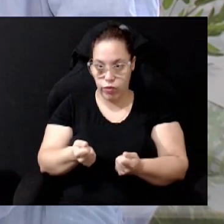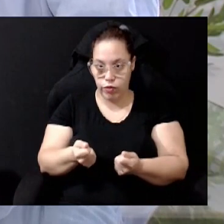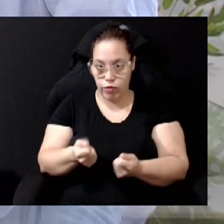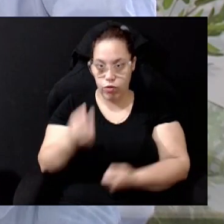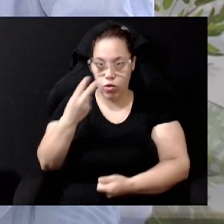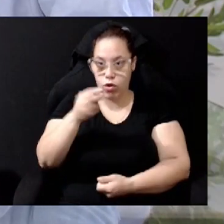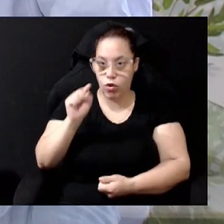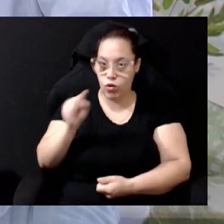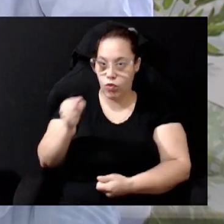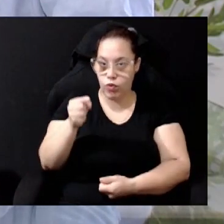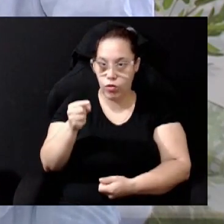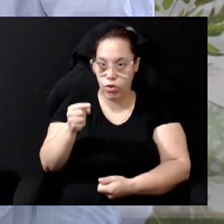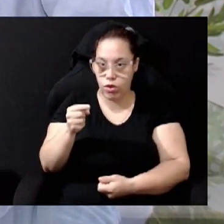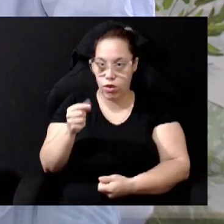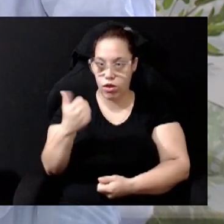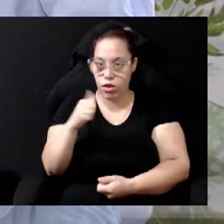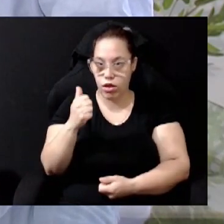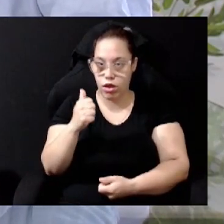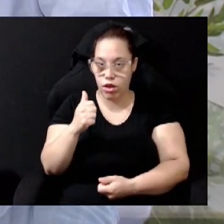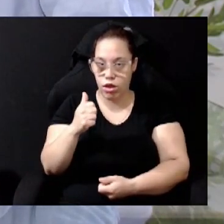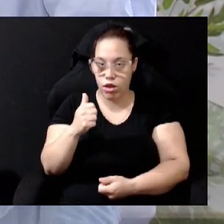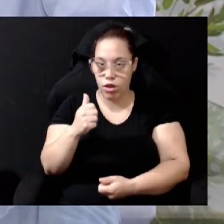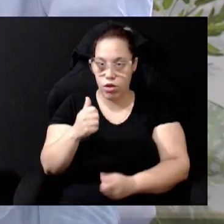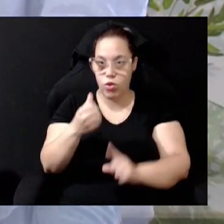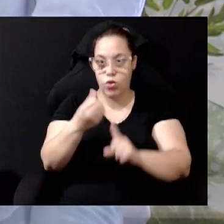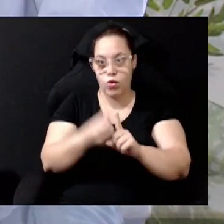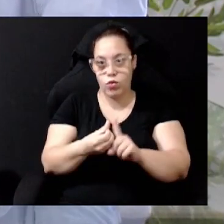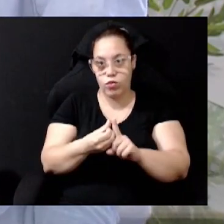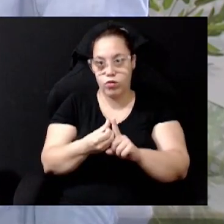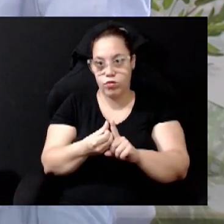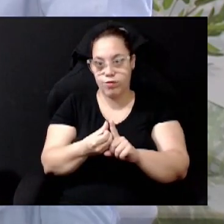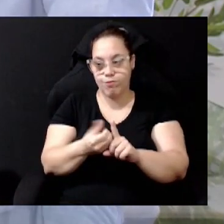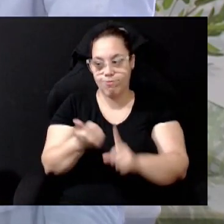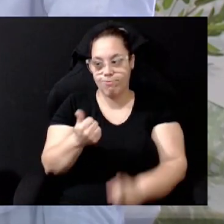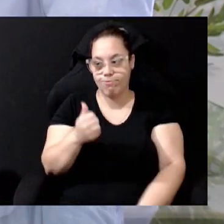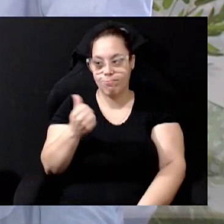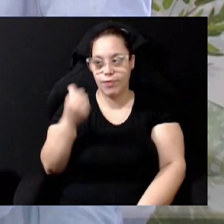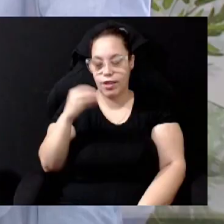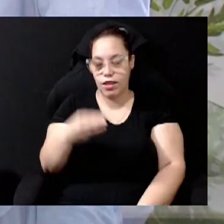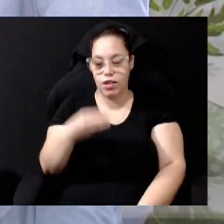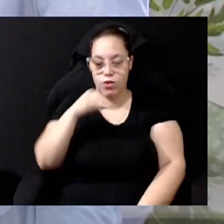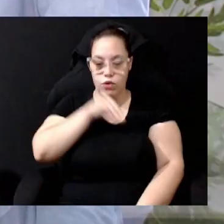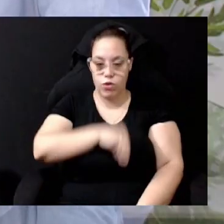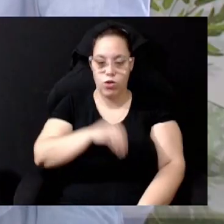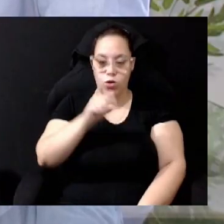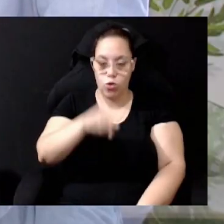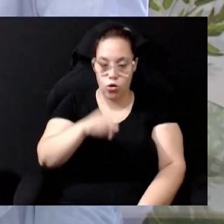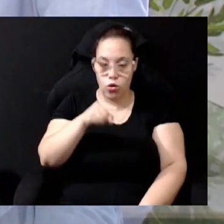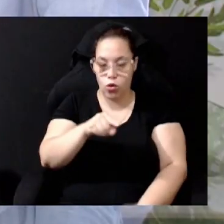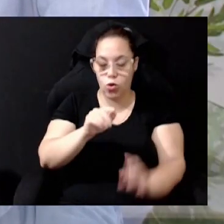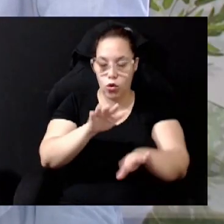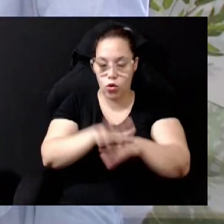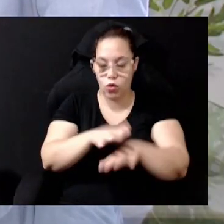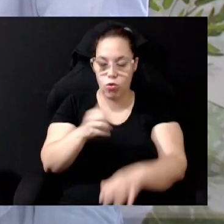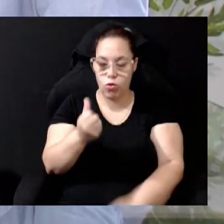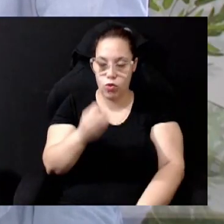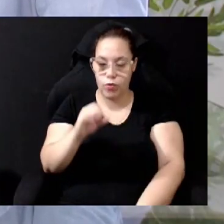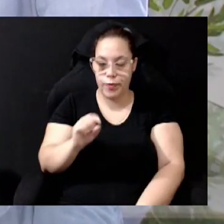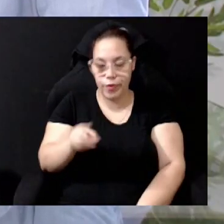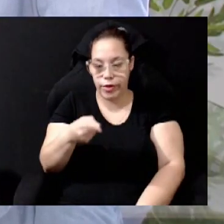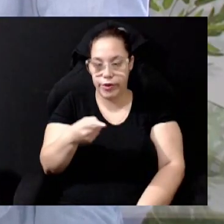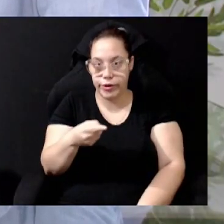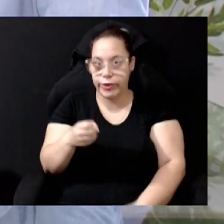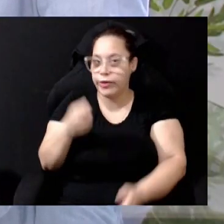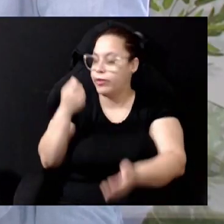11 meses, aumentou para 10 mil no último, o 13º é sobre R$ 10.000. E professor, o que acontece se a empresa pagar